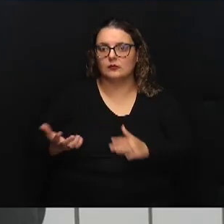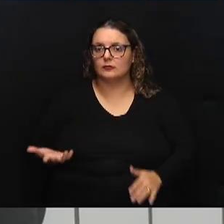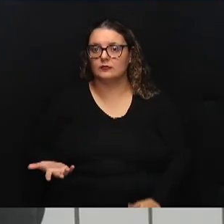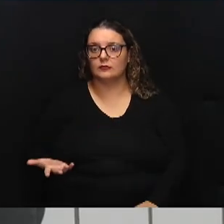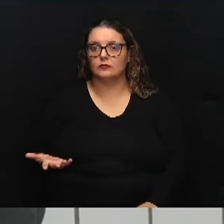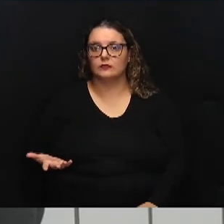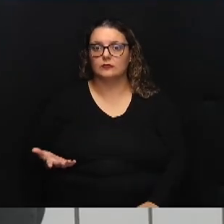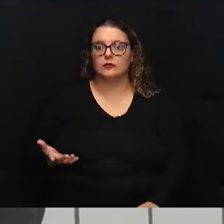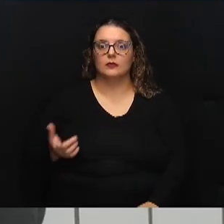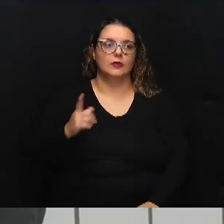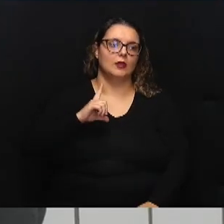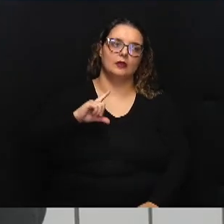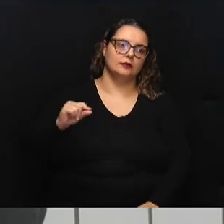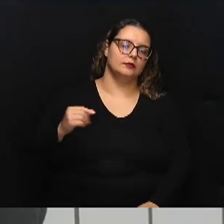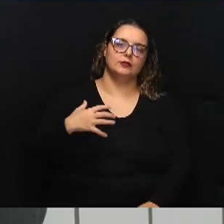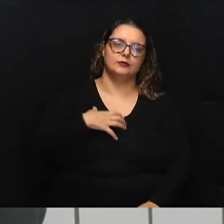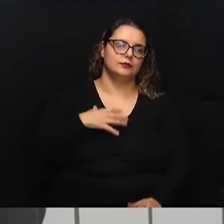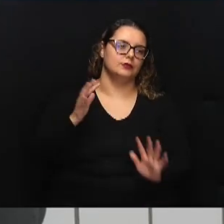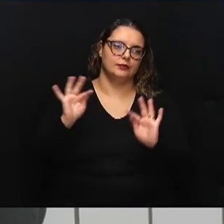sai de uma maneira feliz, né?